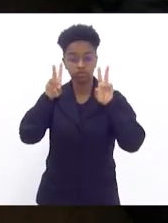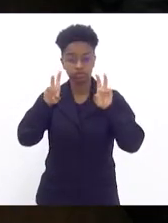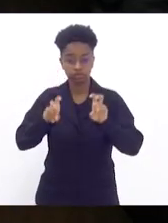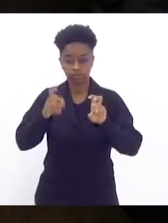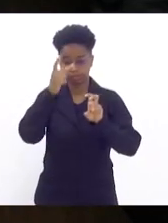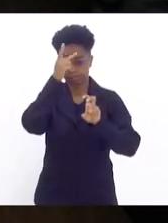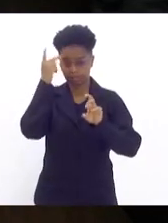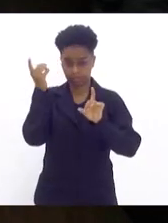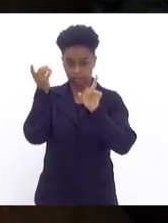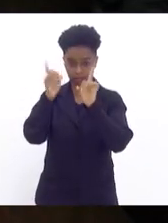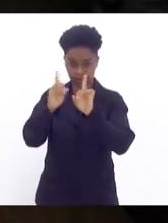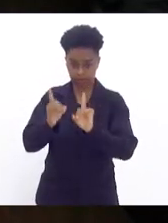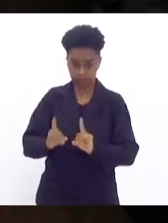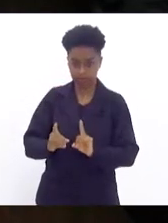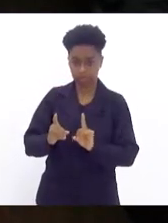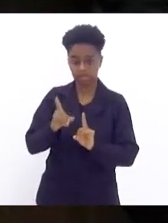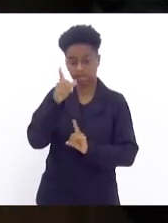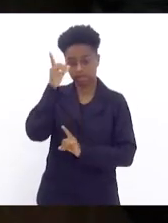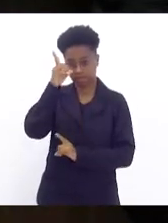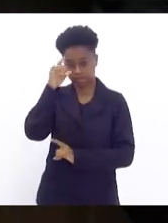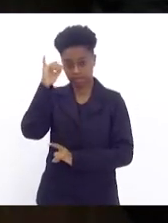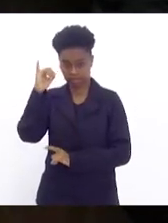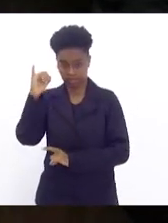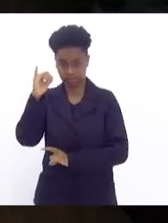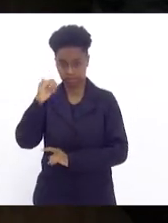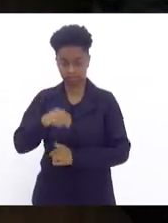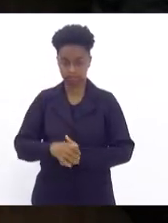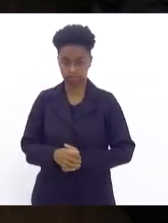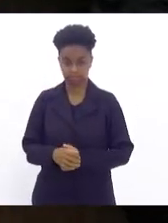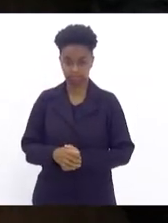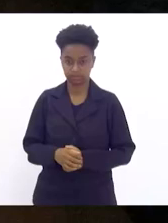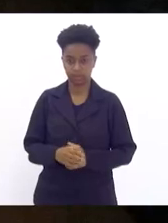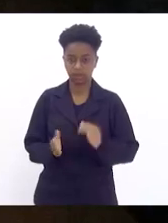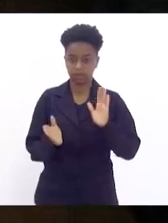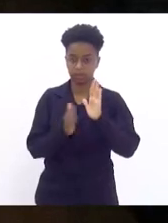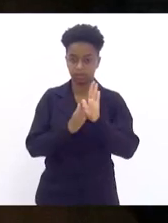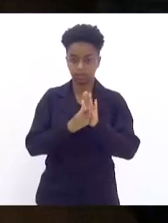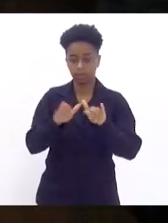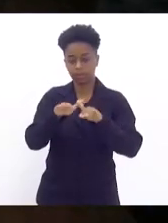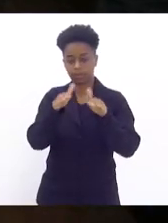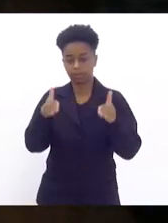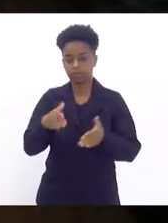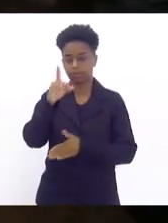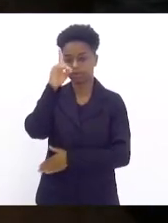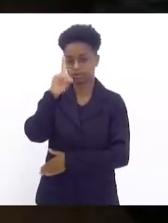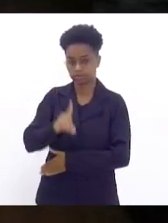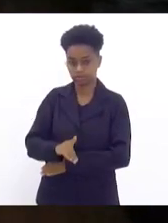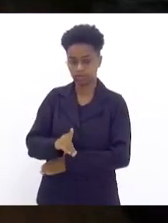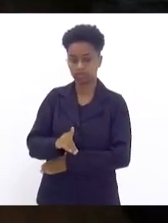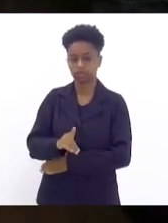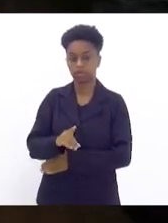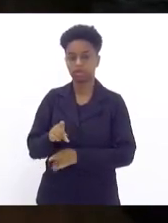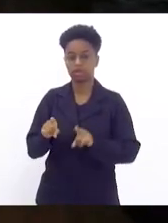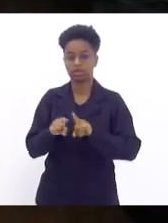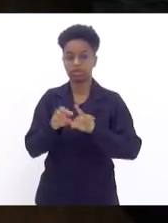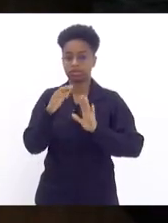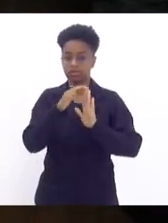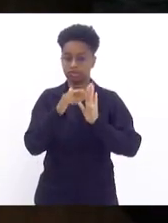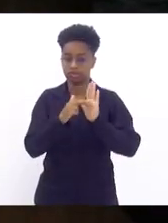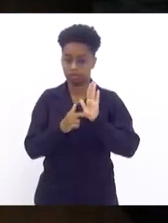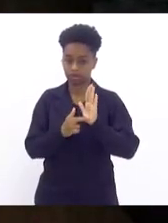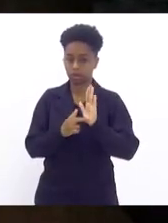com deficiência intelectual propõe a mesa diretora na forma regimental que seja